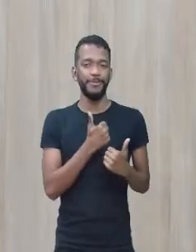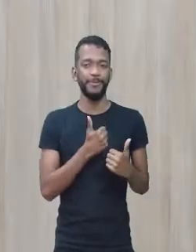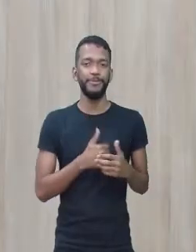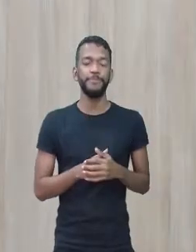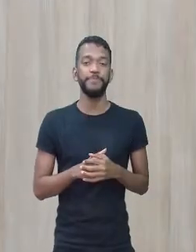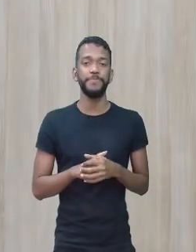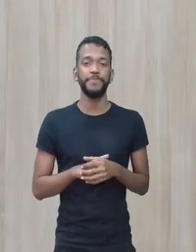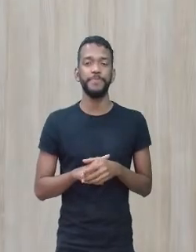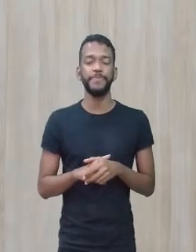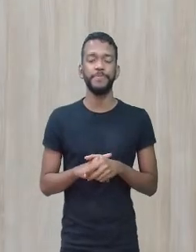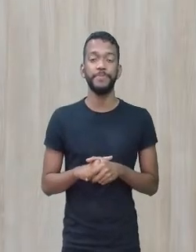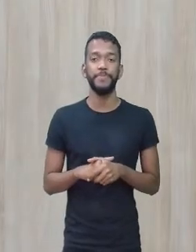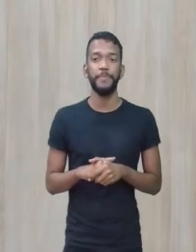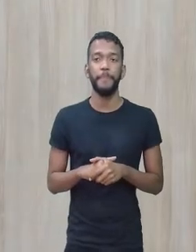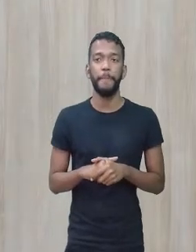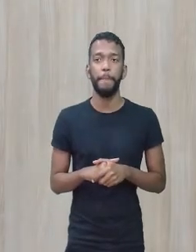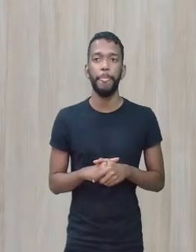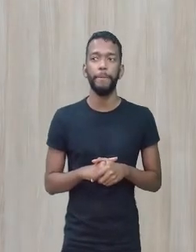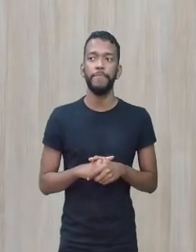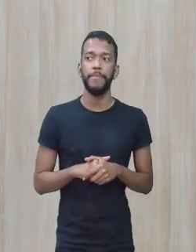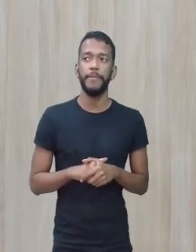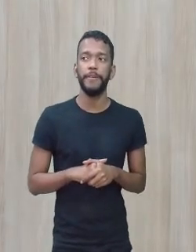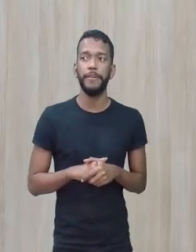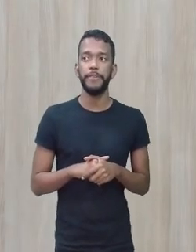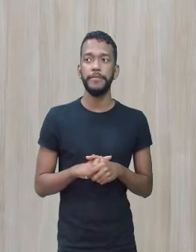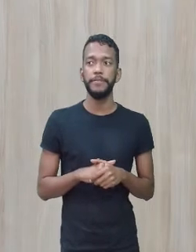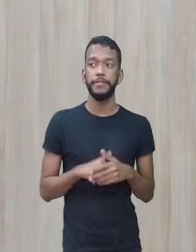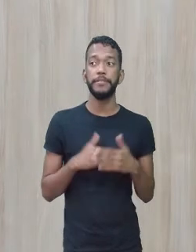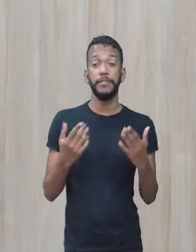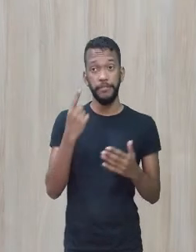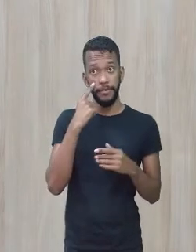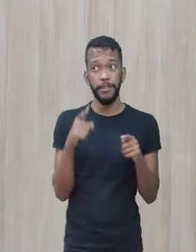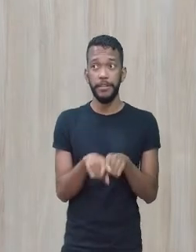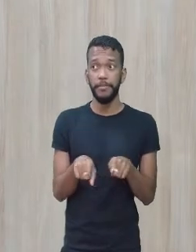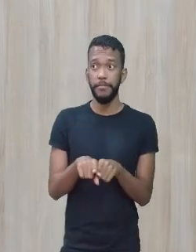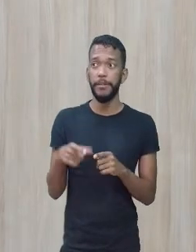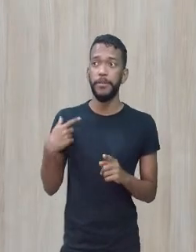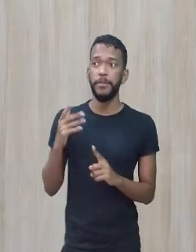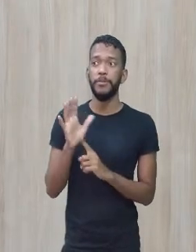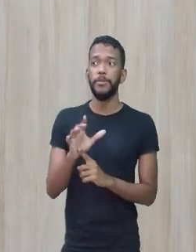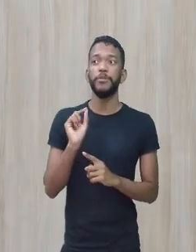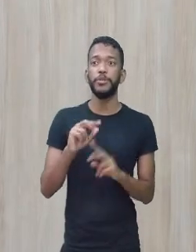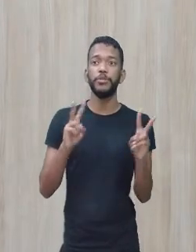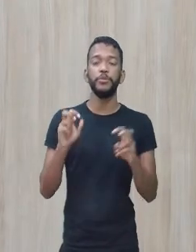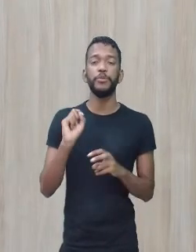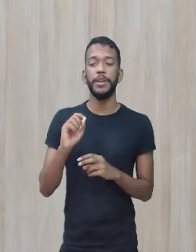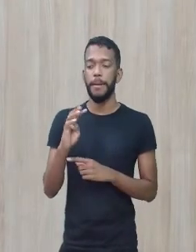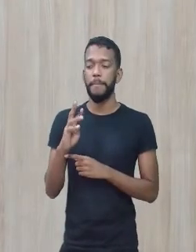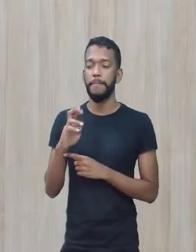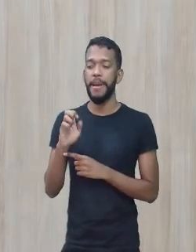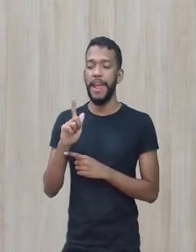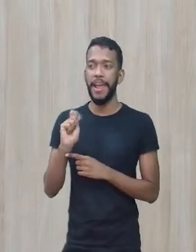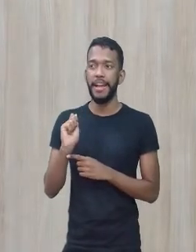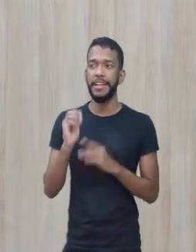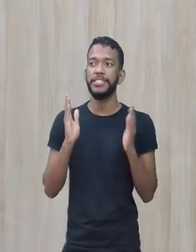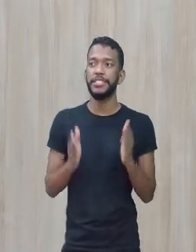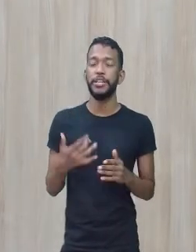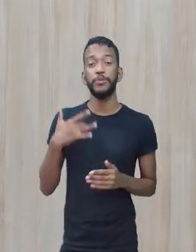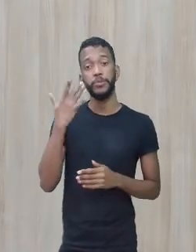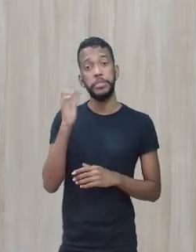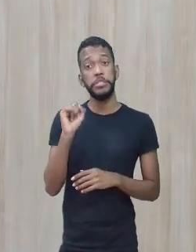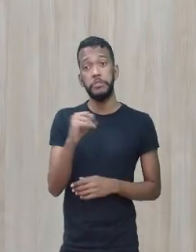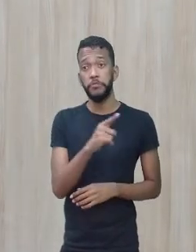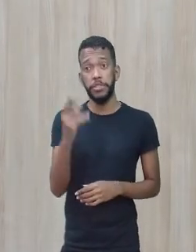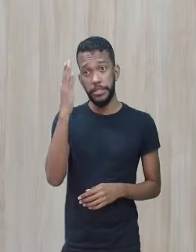Tchau. Então, aí veja, eu trouxe aqui a questão do brega. Não sei se